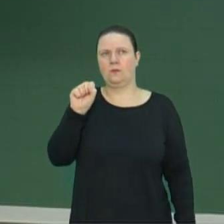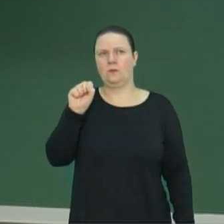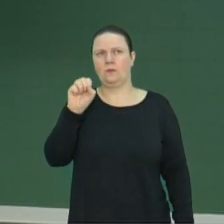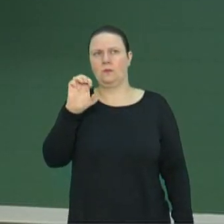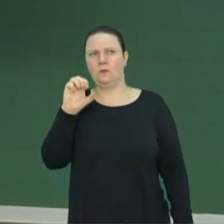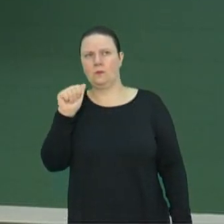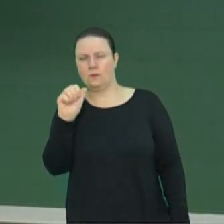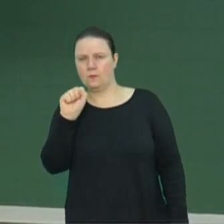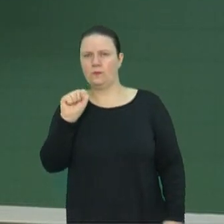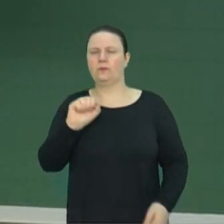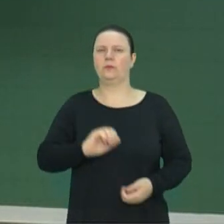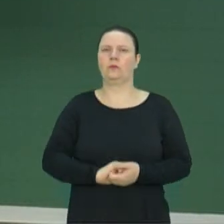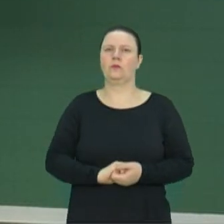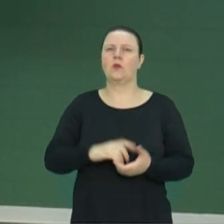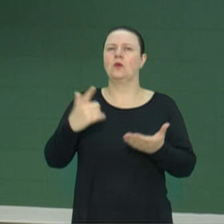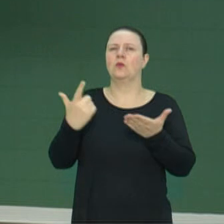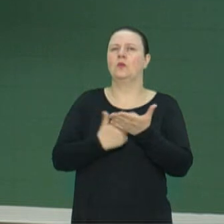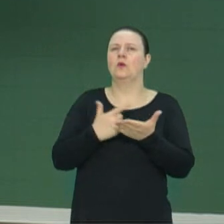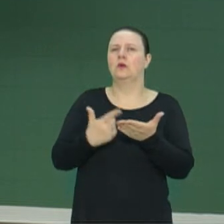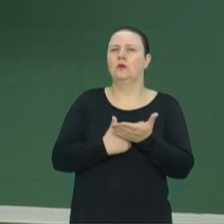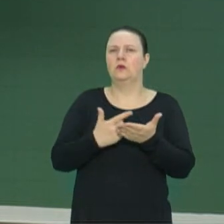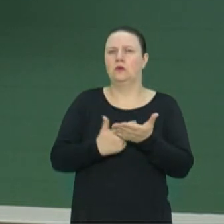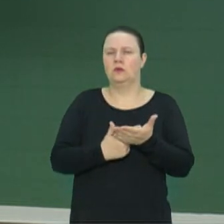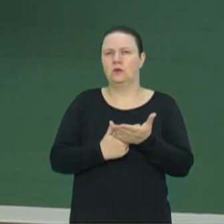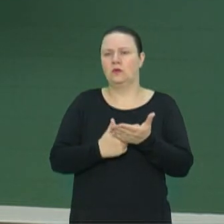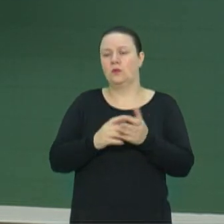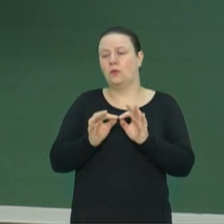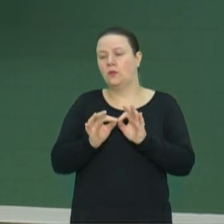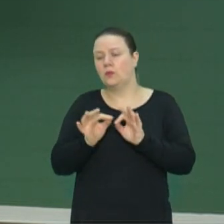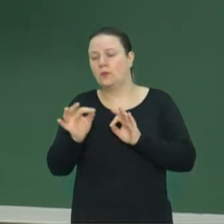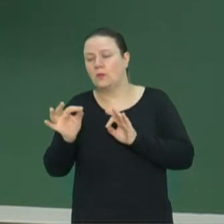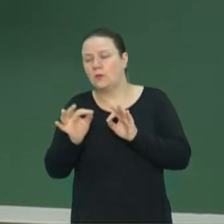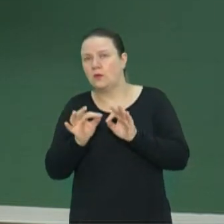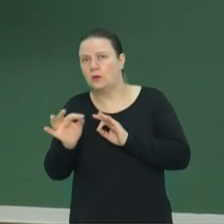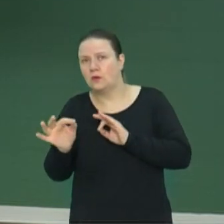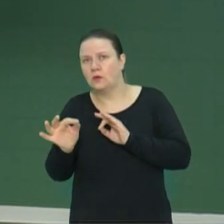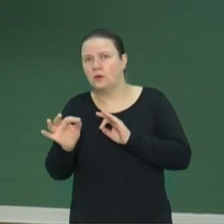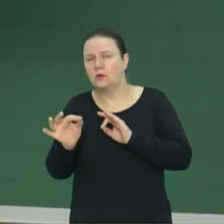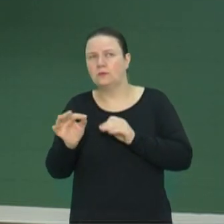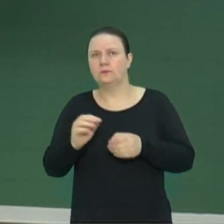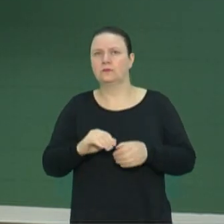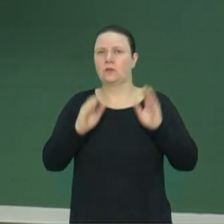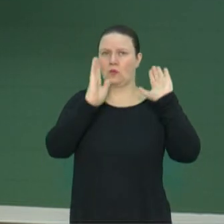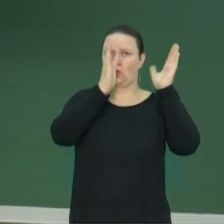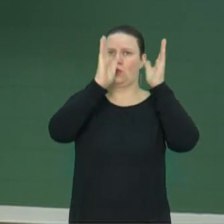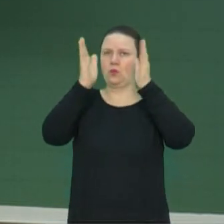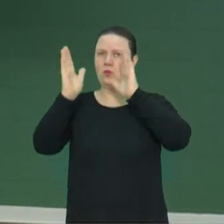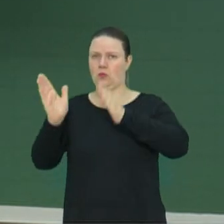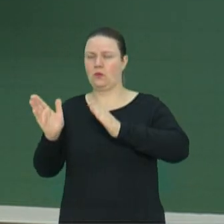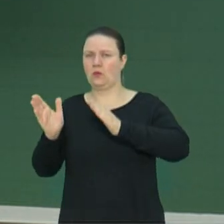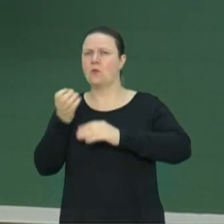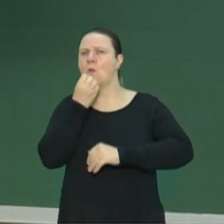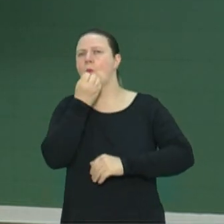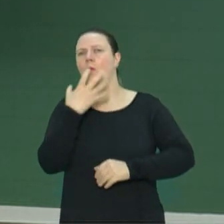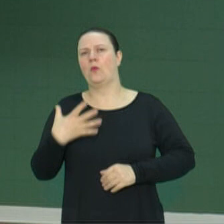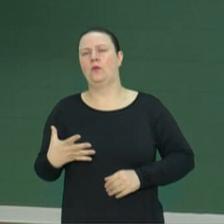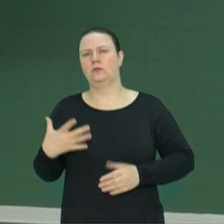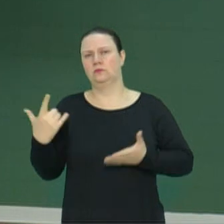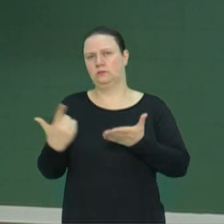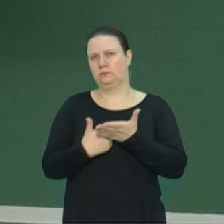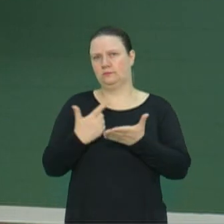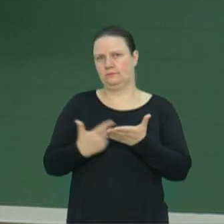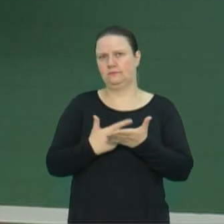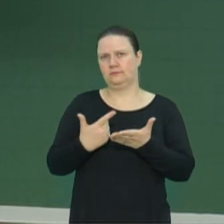está aí, então está um pouquinho mais longe, em la estanteria es muy bueno. Este livro que está aí